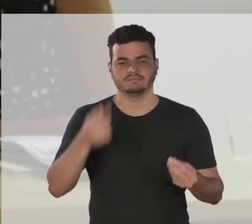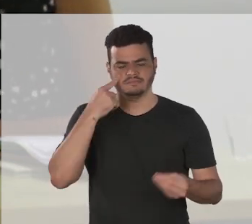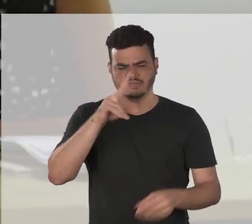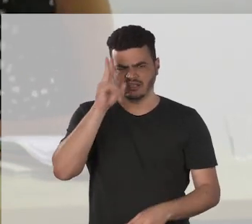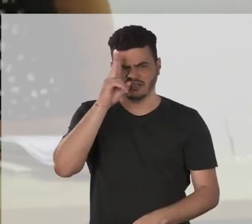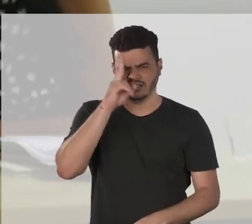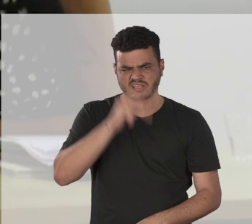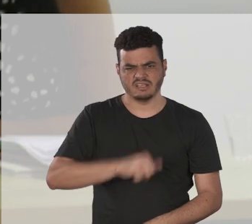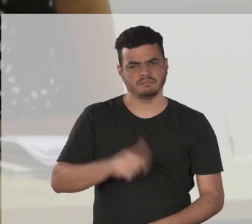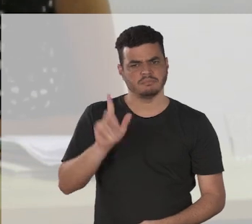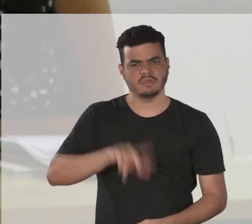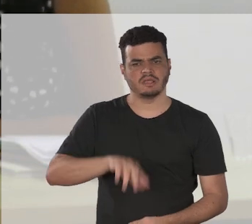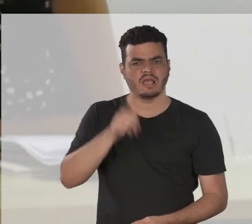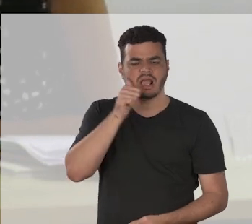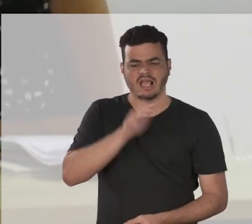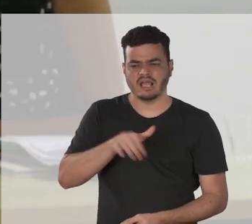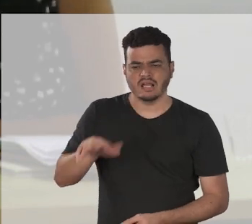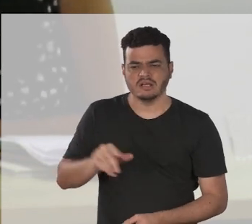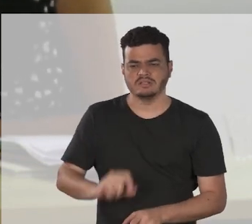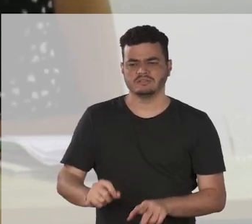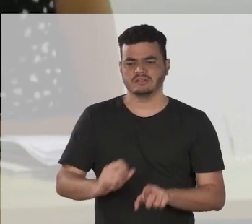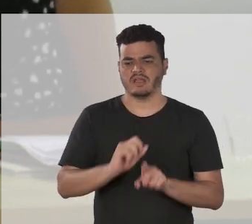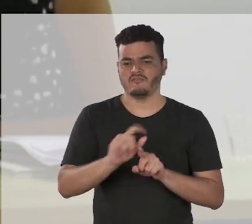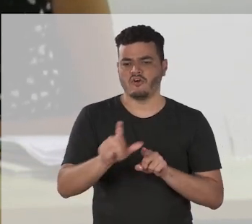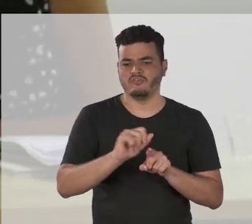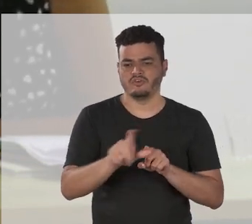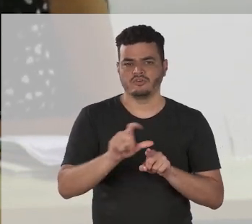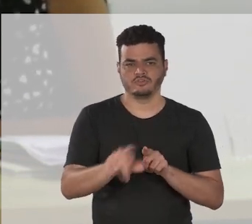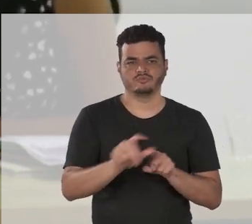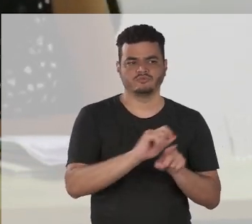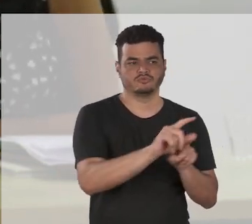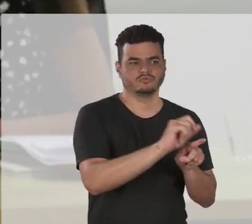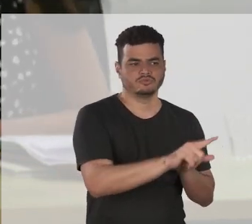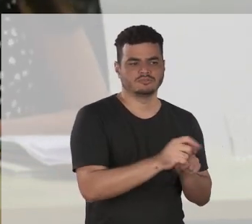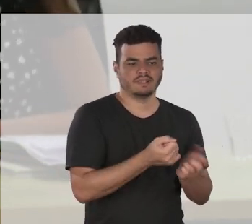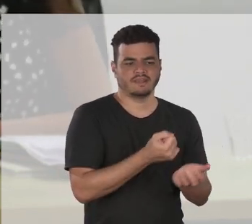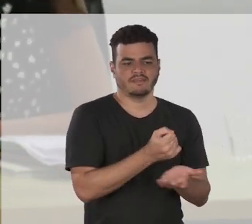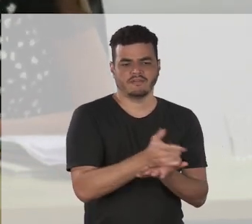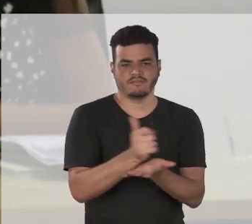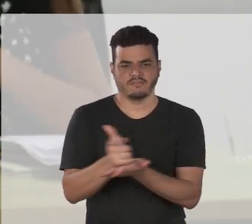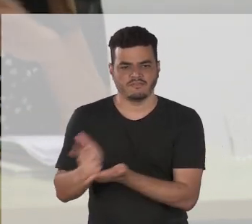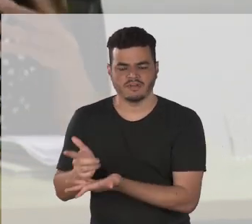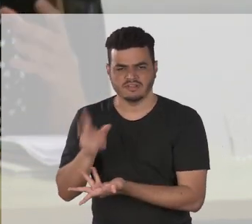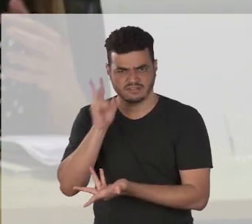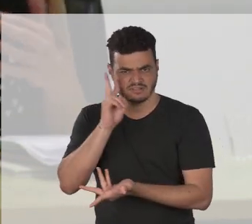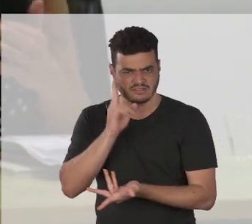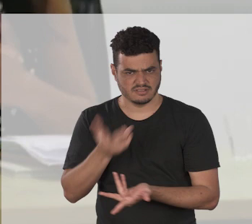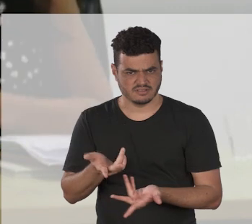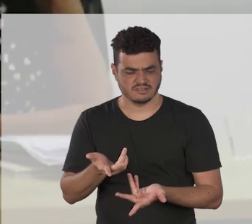a vendedora de palito de fósforo, não sei como se traduz, de fósforo, sim, fósforo.